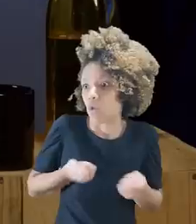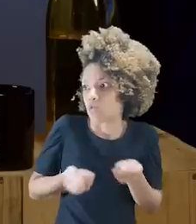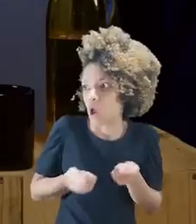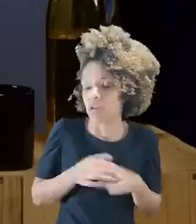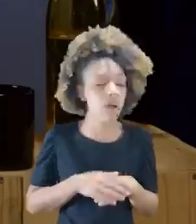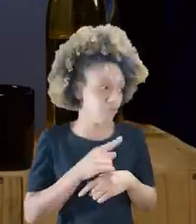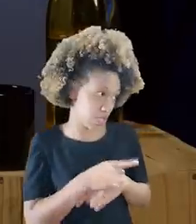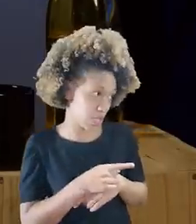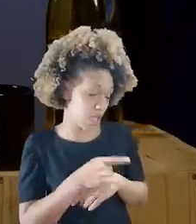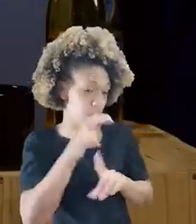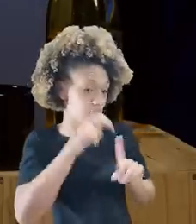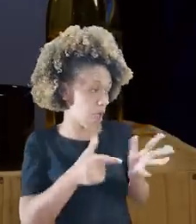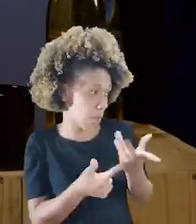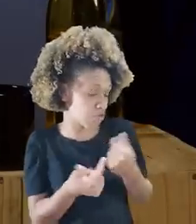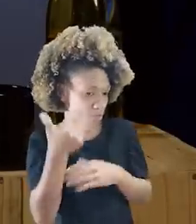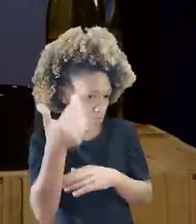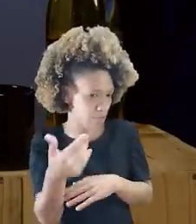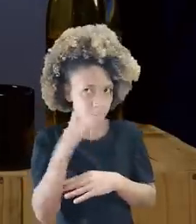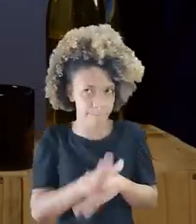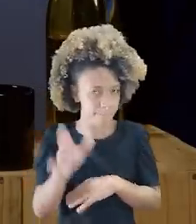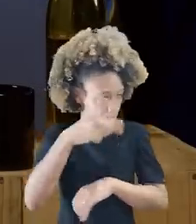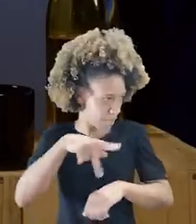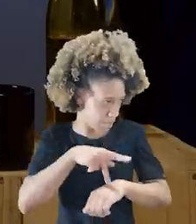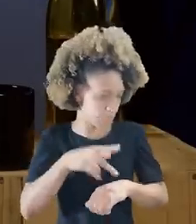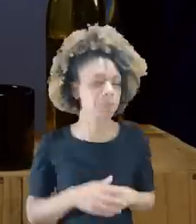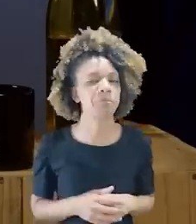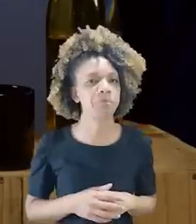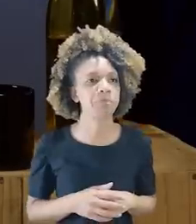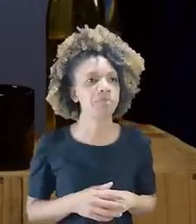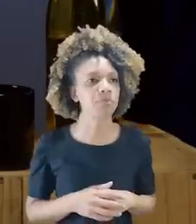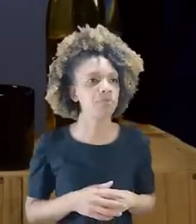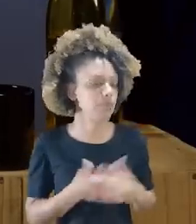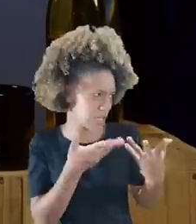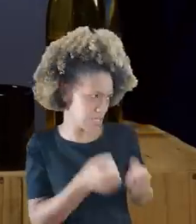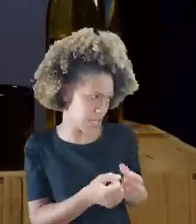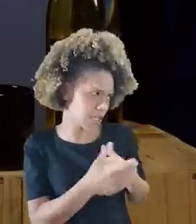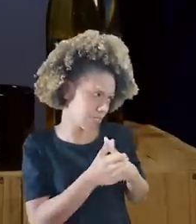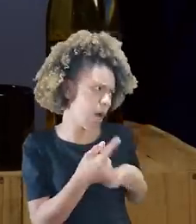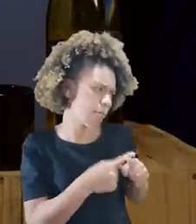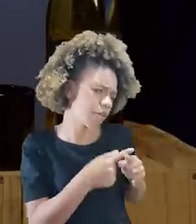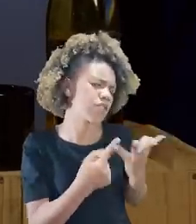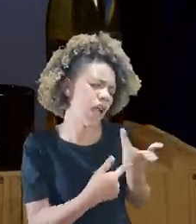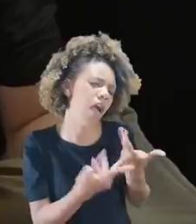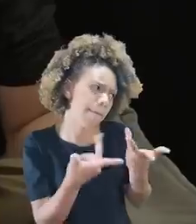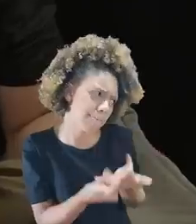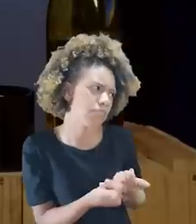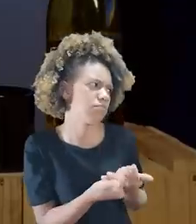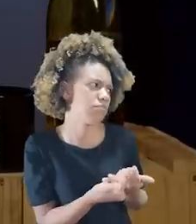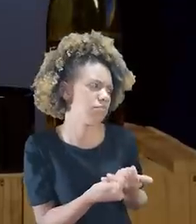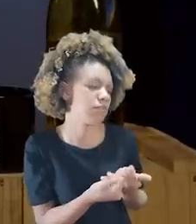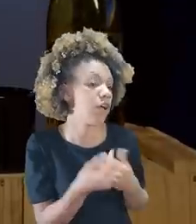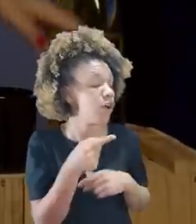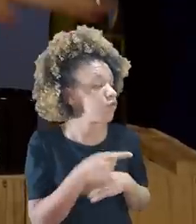o sabor sem receber tudo daqu que aquilo po pode proporcionar mas ele dá um sabor sab ele